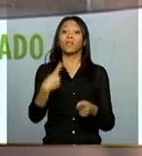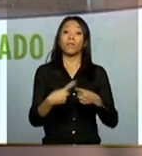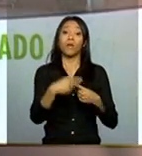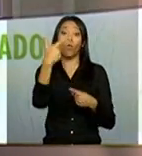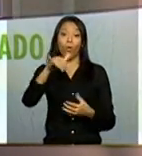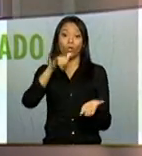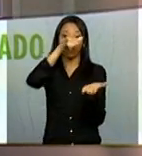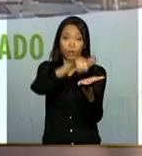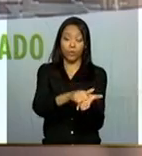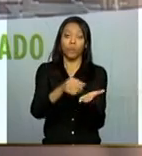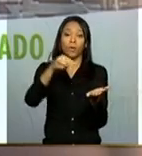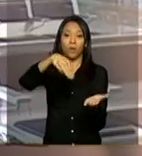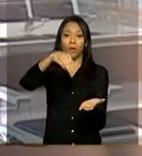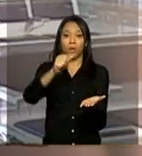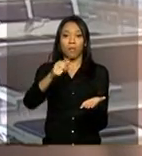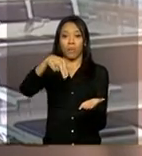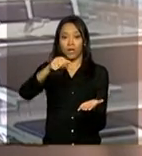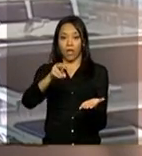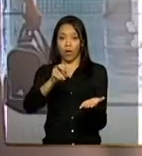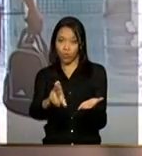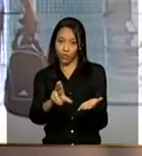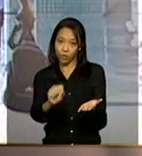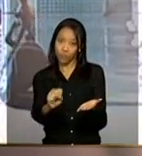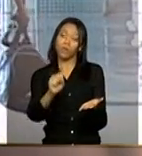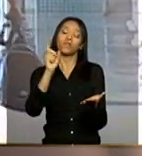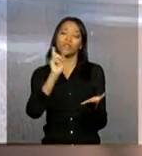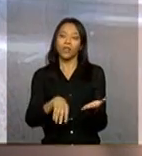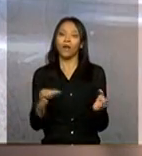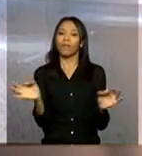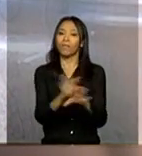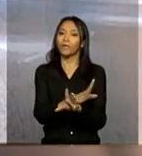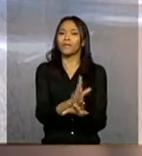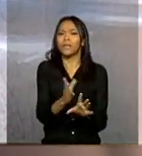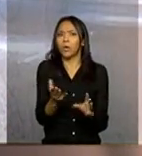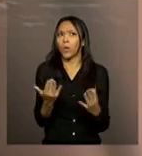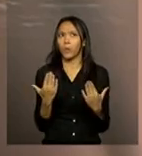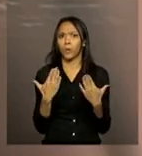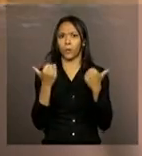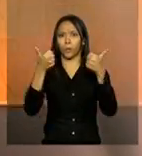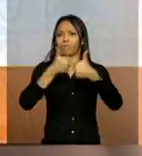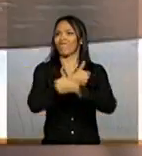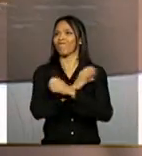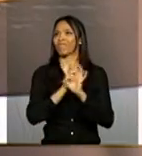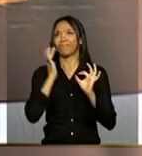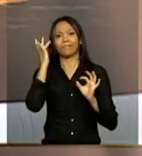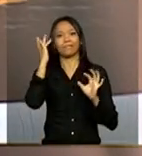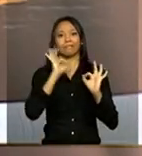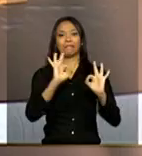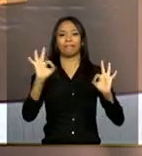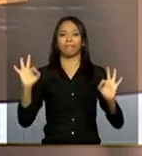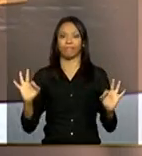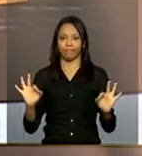já está operando, com o terminal de passageiros ampliado e mais moderno.